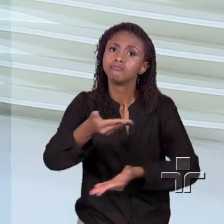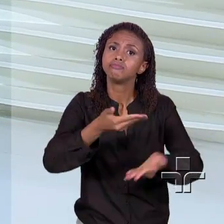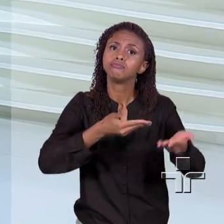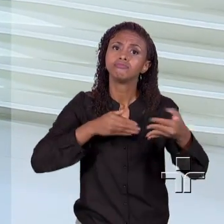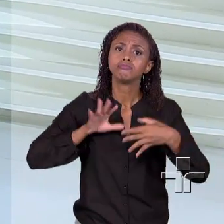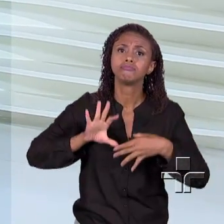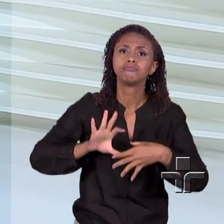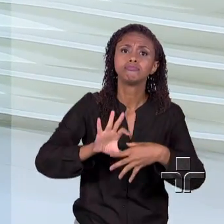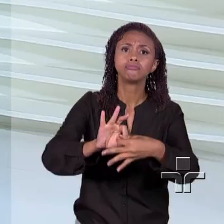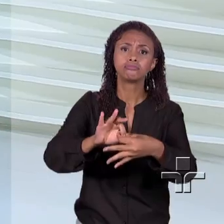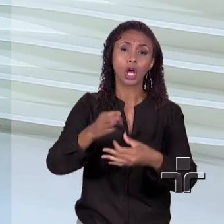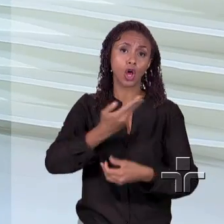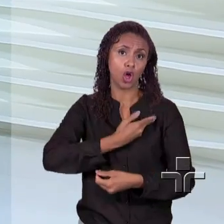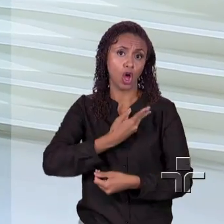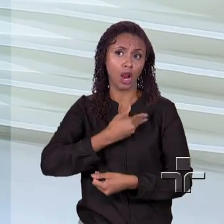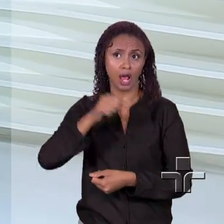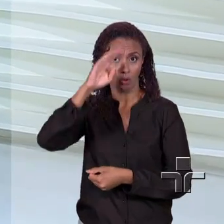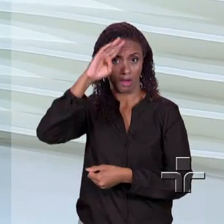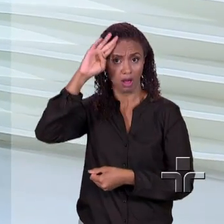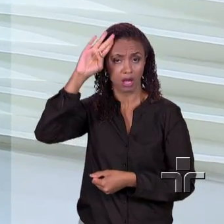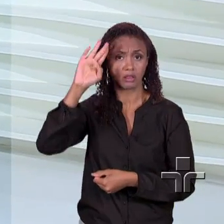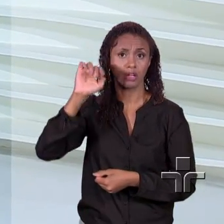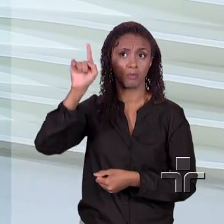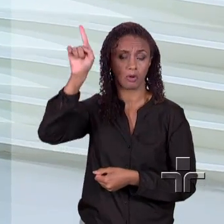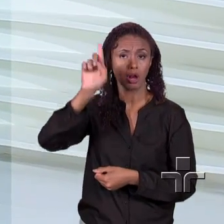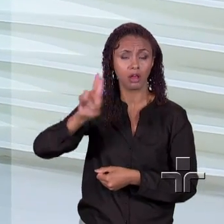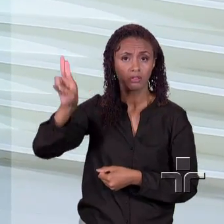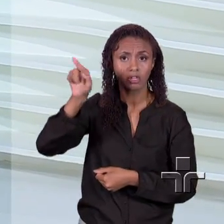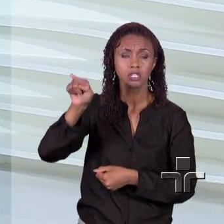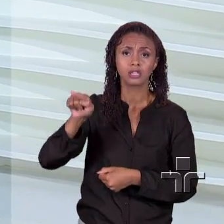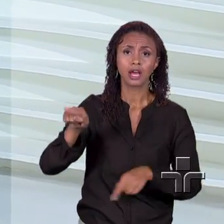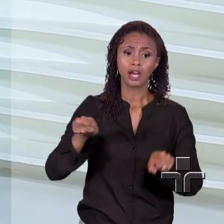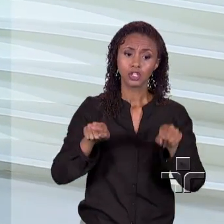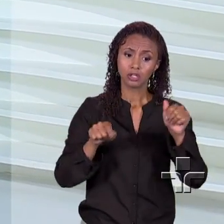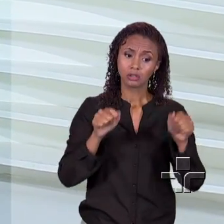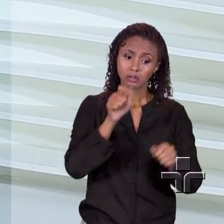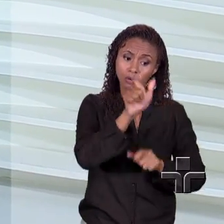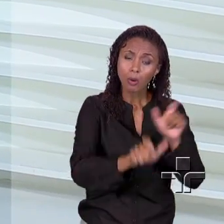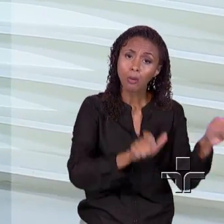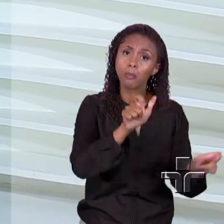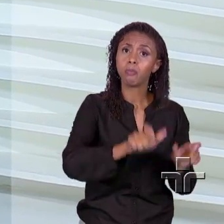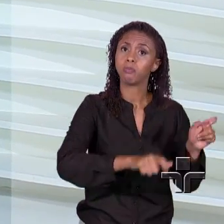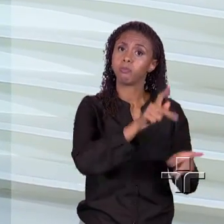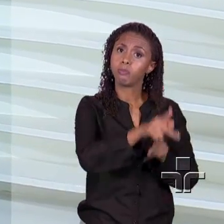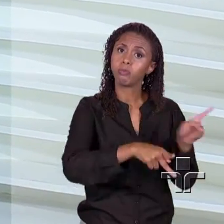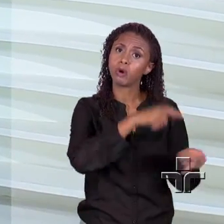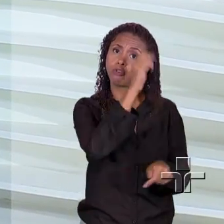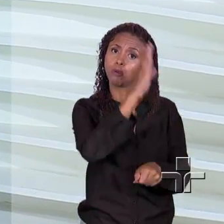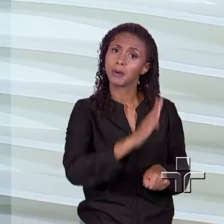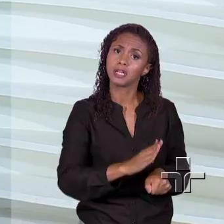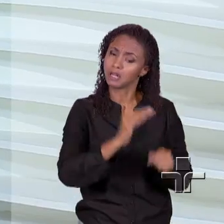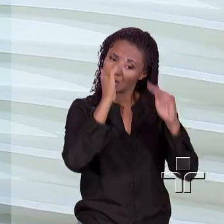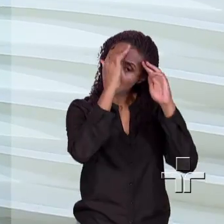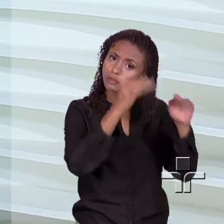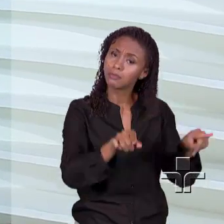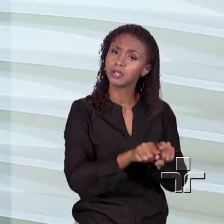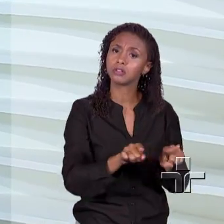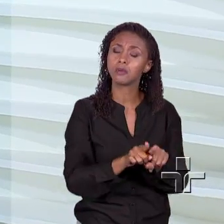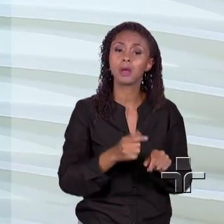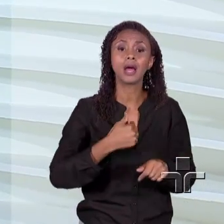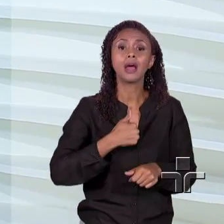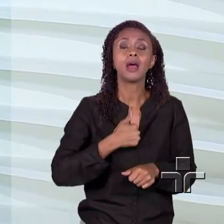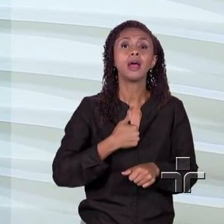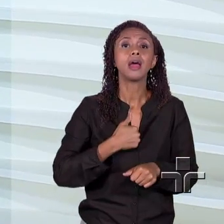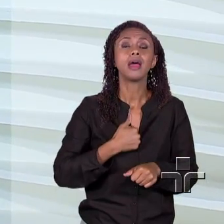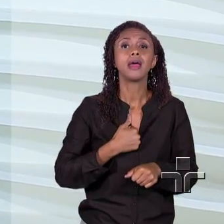nossos colegas acadêmicos e o cidadão brasileiro comum. Nesse sentido, sempre penso qual é a produção que eu posso fazer